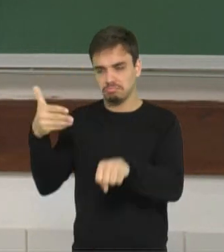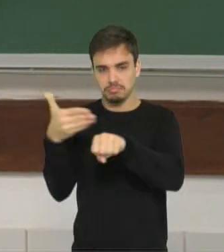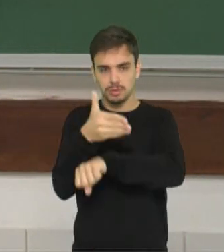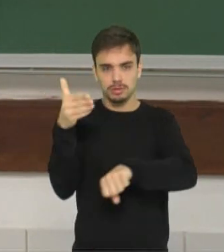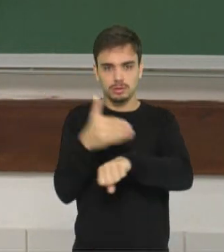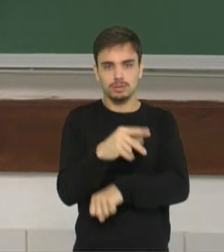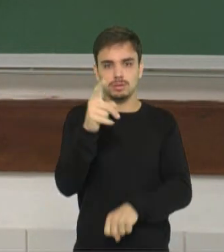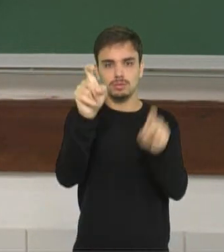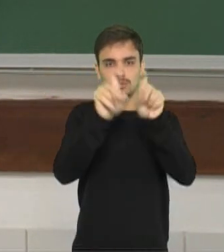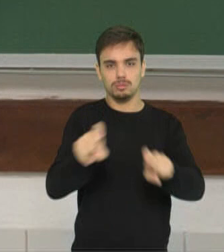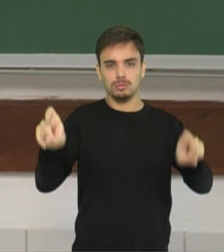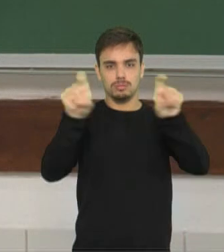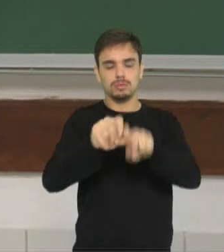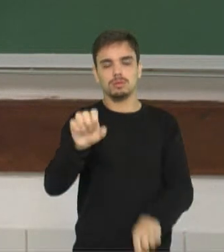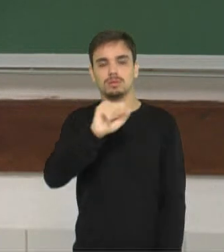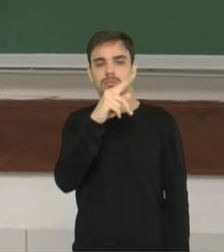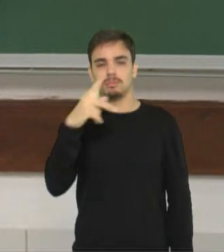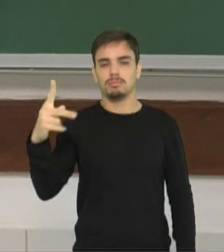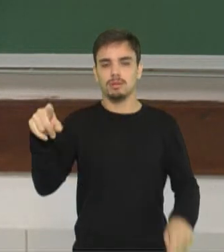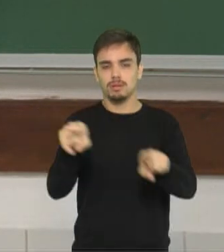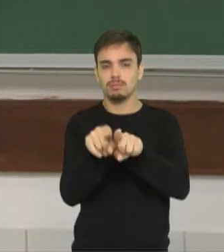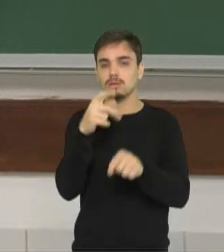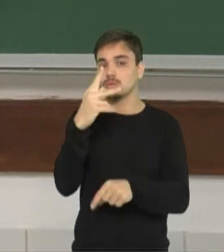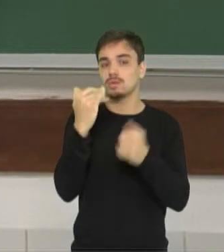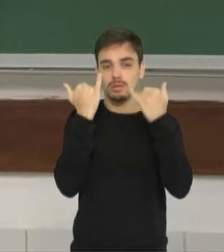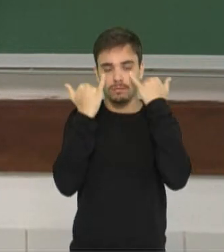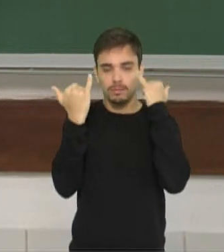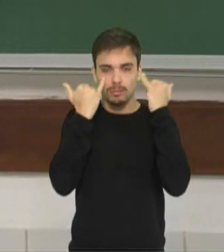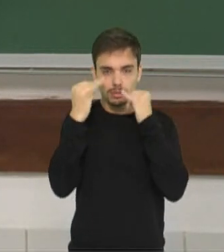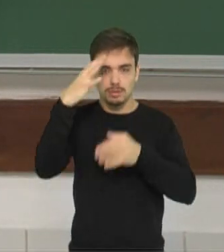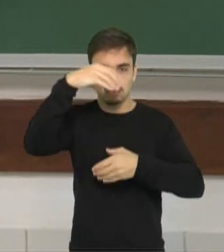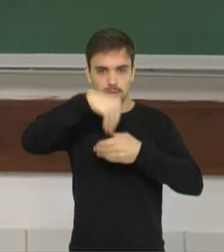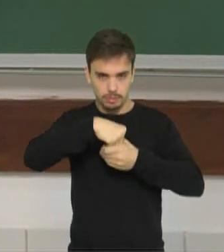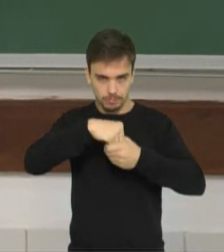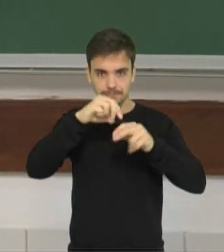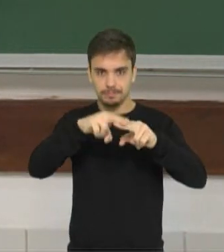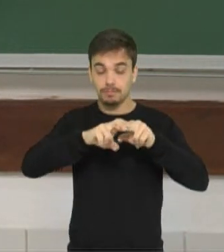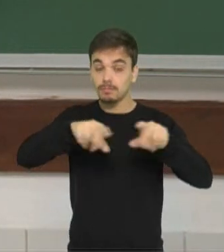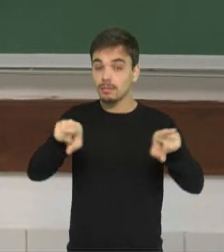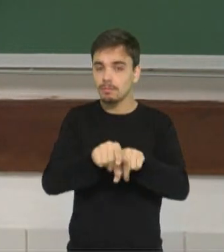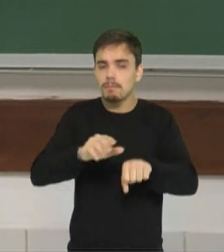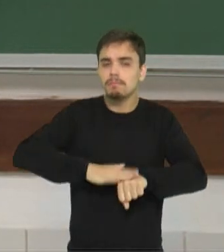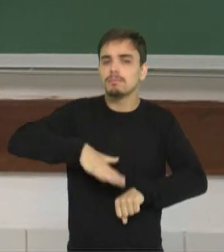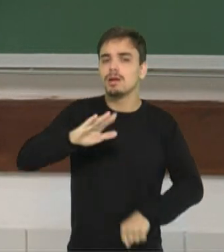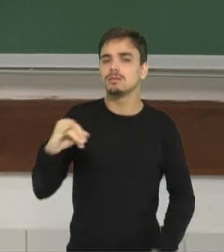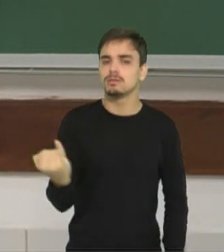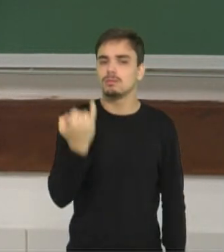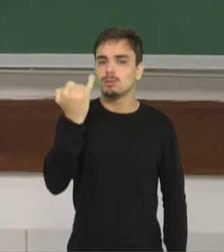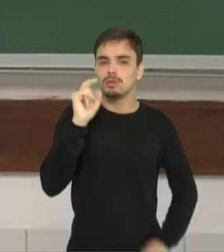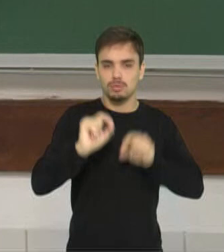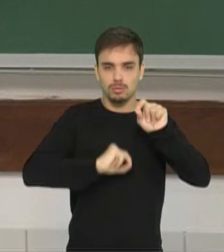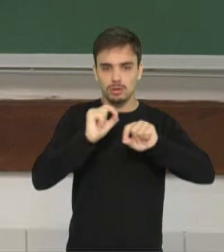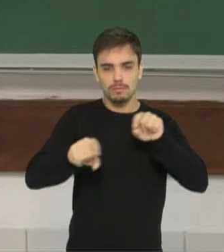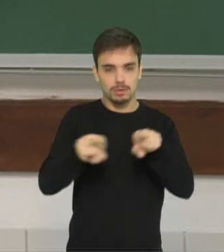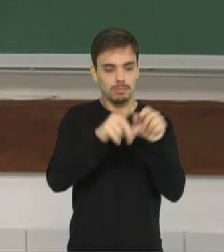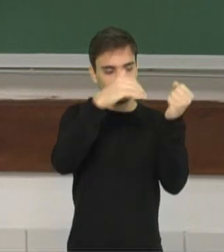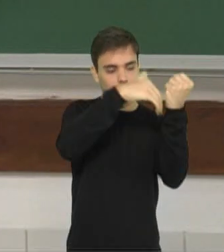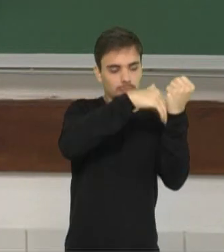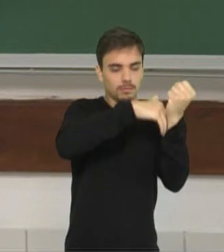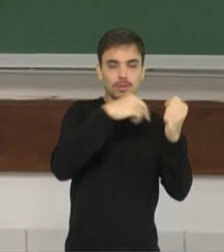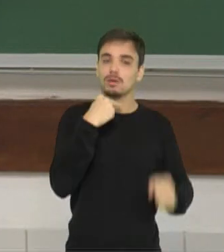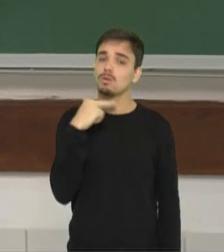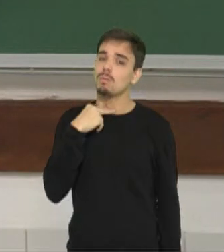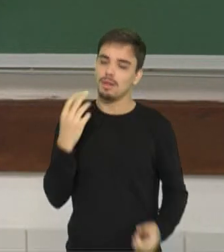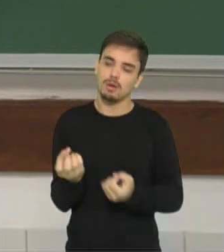tem os seus aplicativos, que tem as suas informações ali. E o mais importante disso, além de você colocar a senha, você não pode